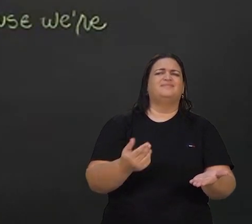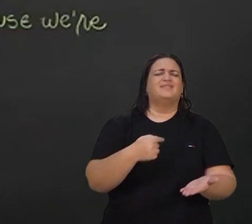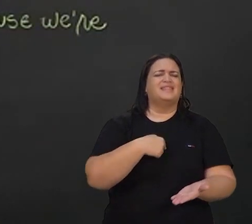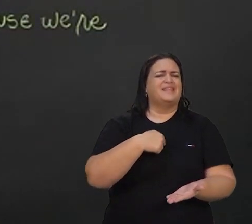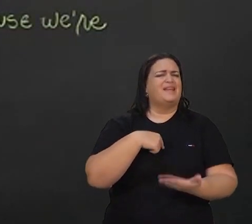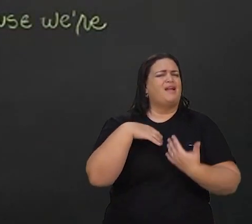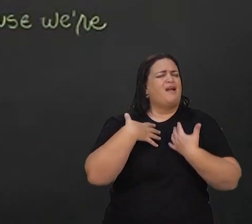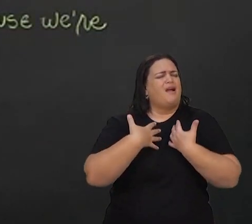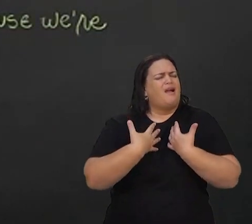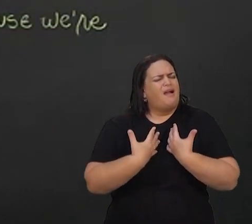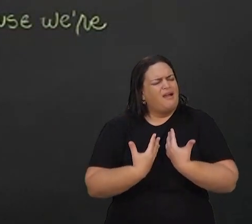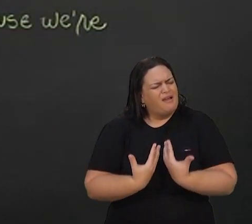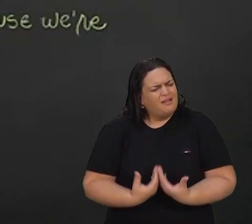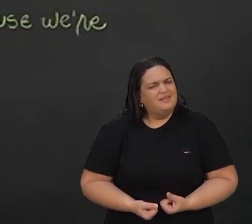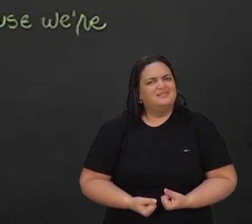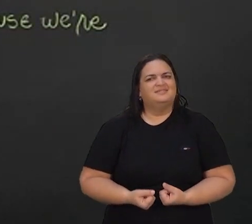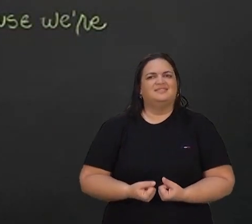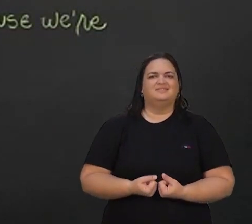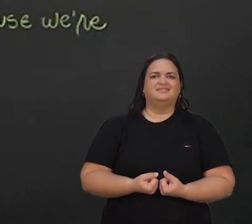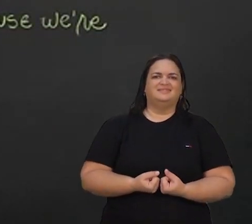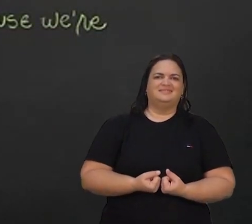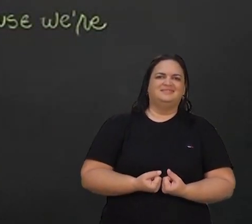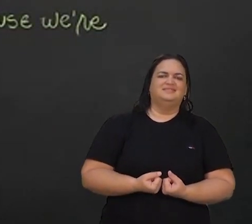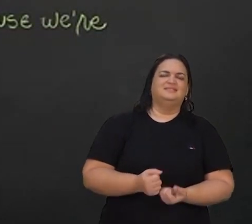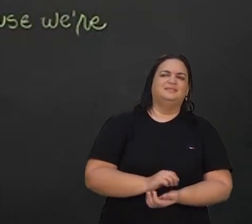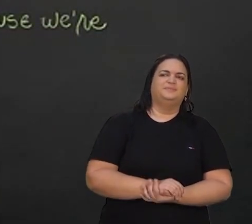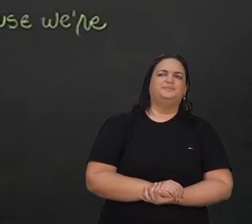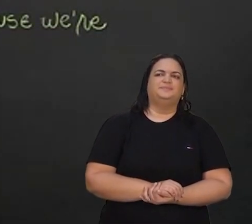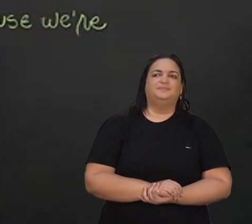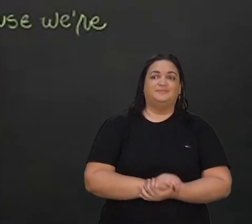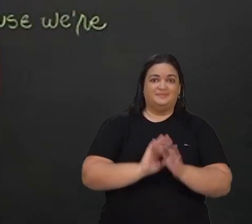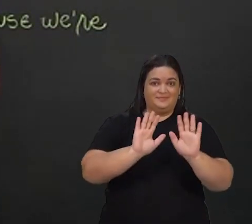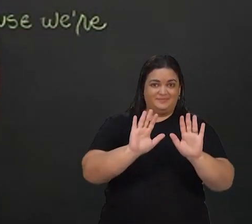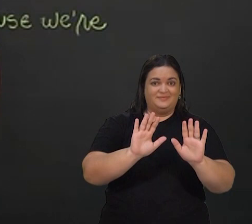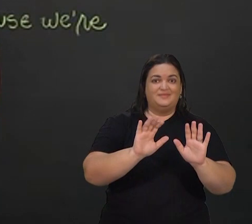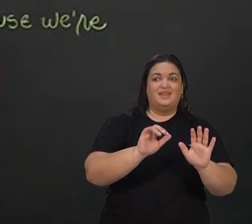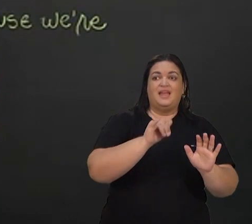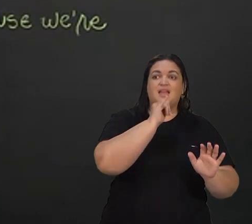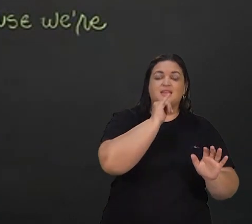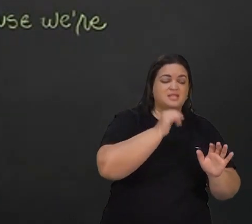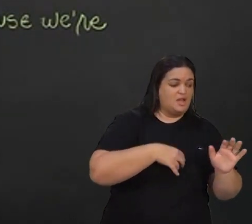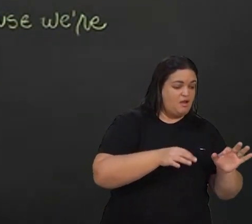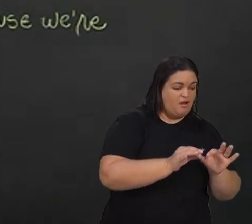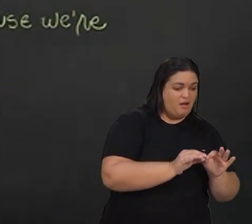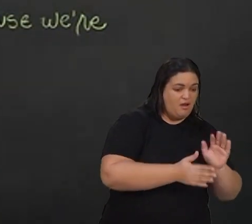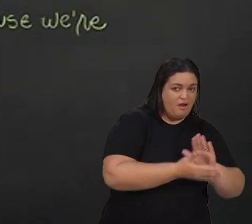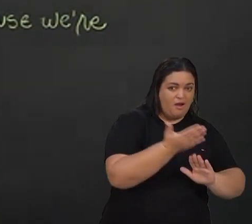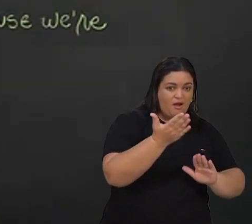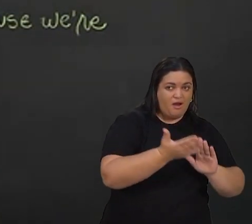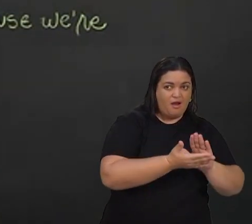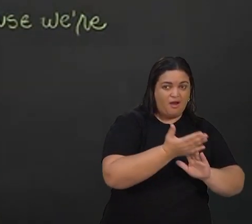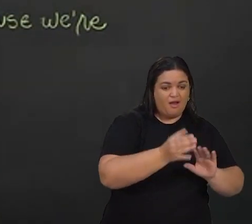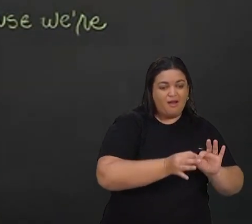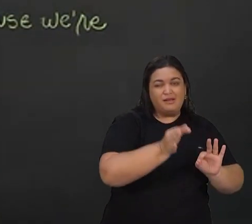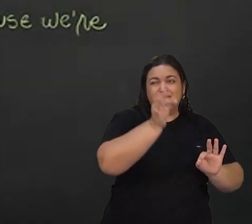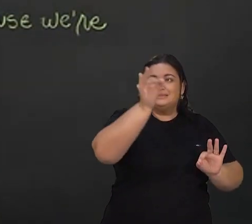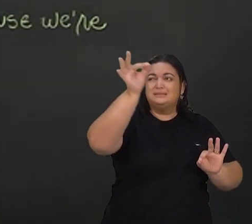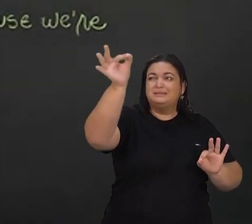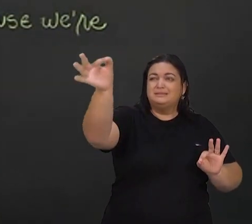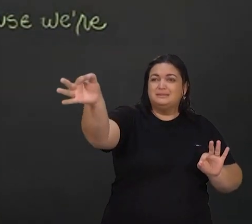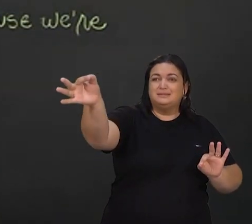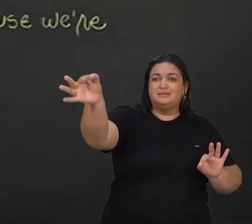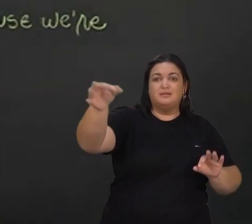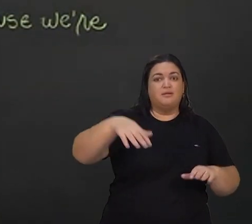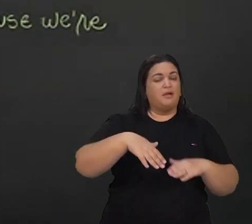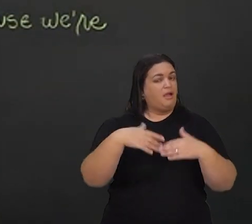really tired. Eu estou muito cansado. Veja bem, eu fiz uma longa viagem, então fiquei muito cansado. O fato de eu